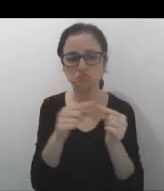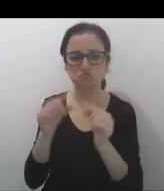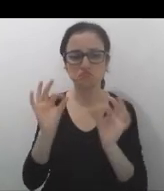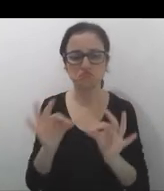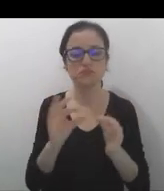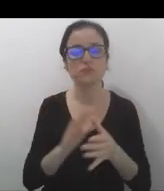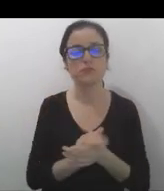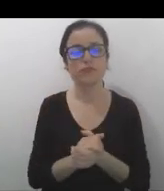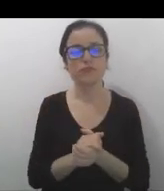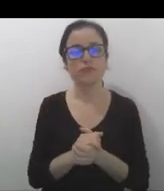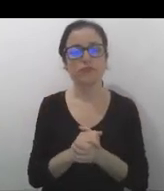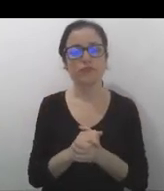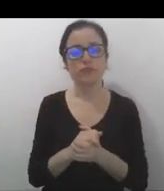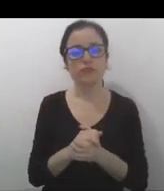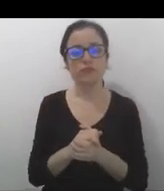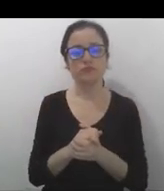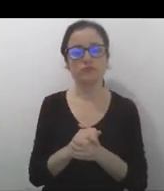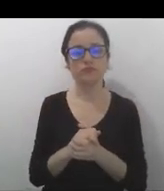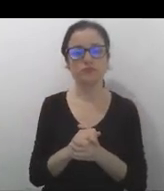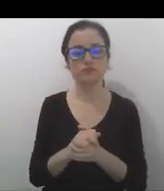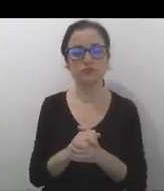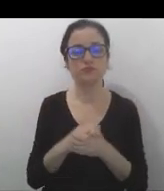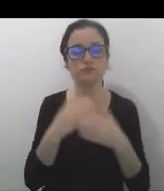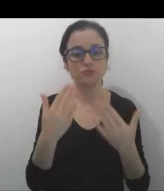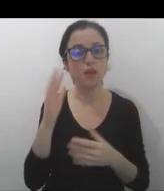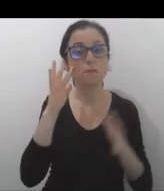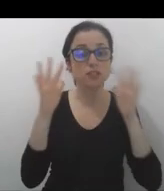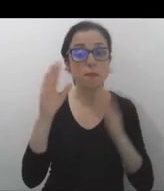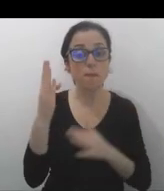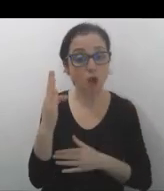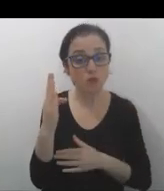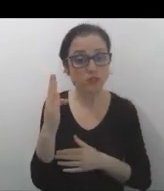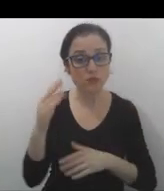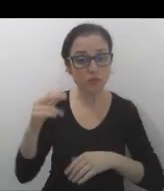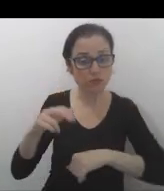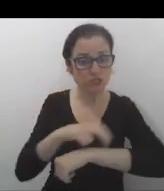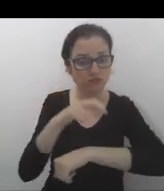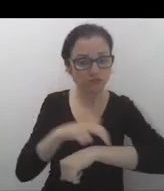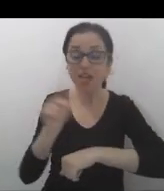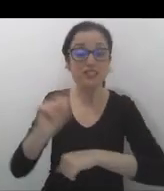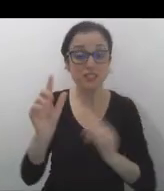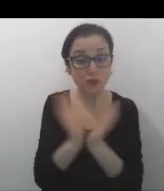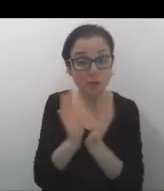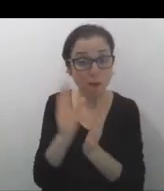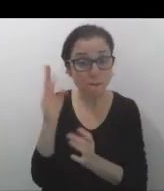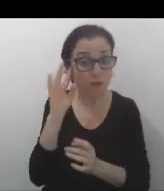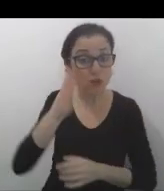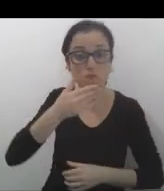esse amálgama, que isso isso seria, imagina, a Bauhaus com toda